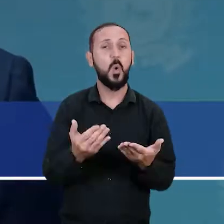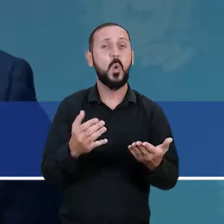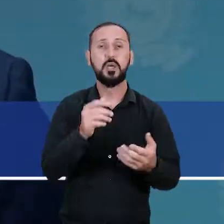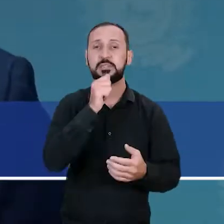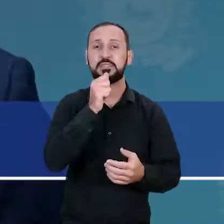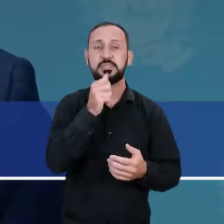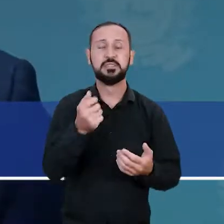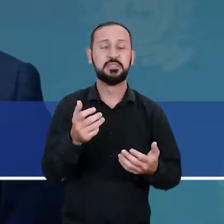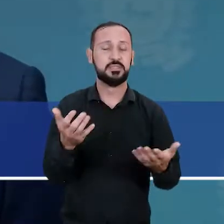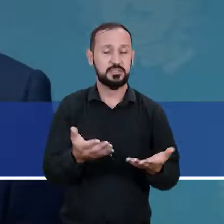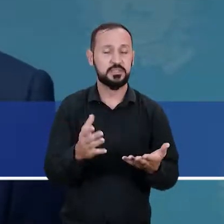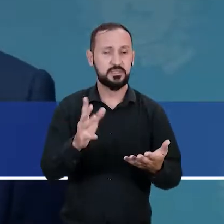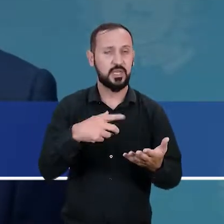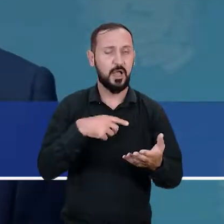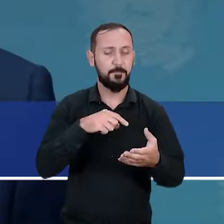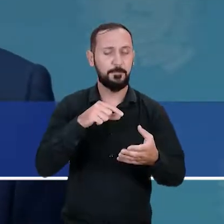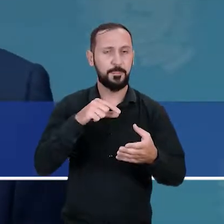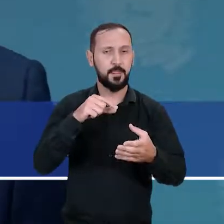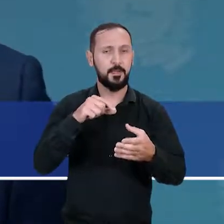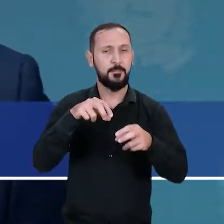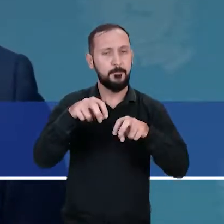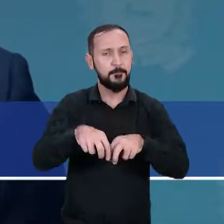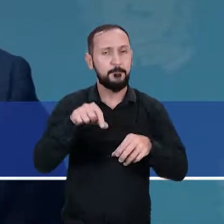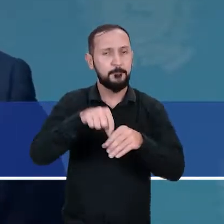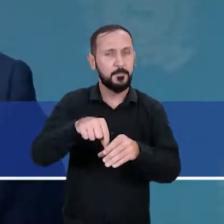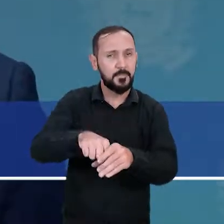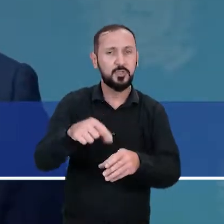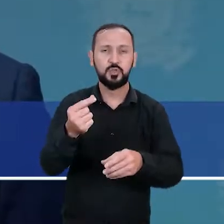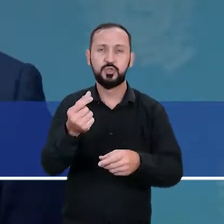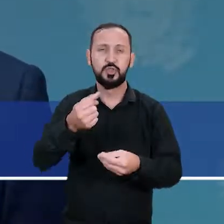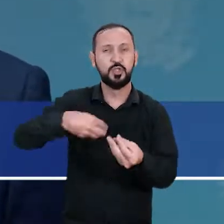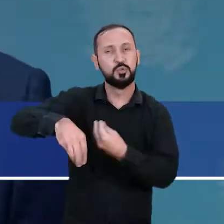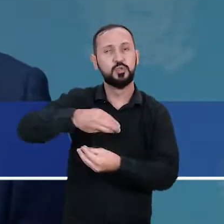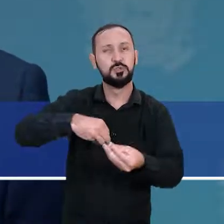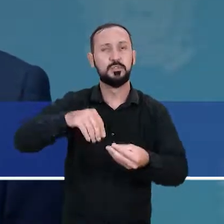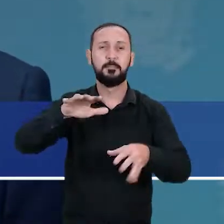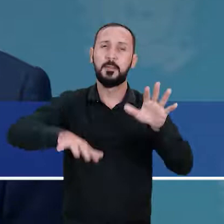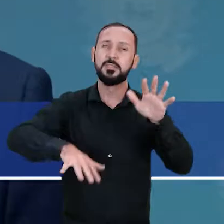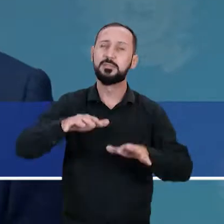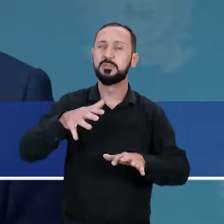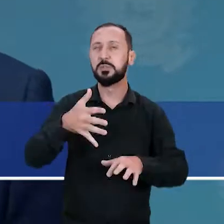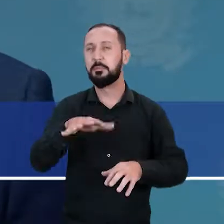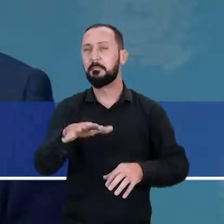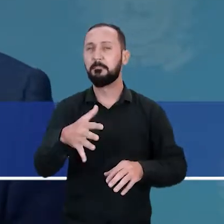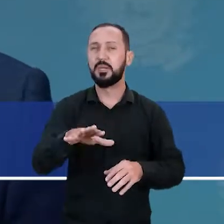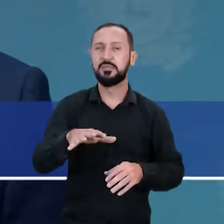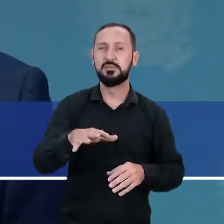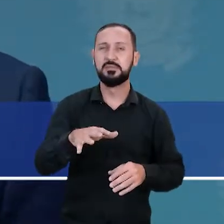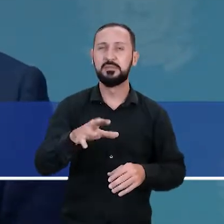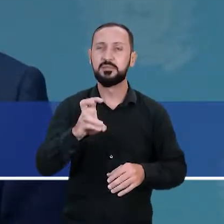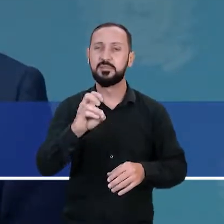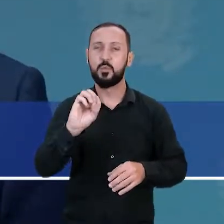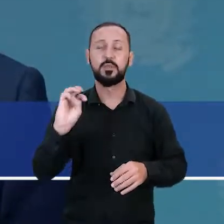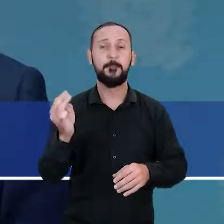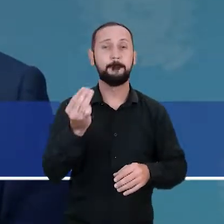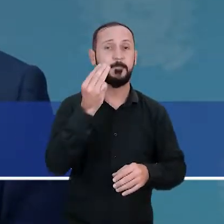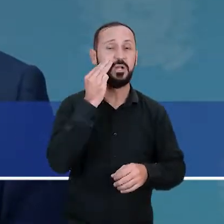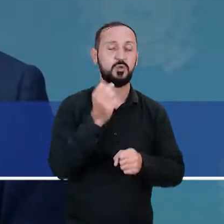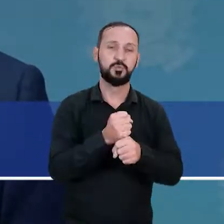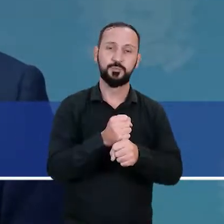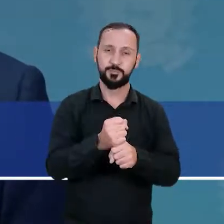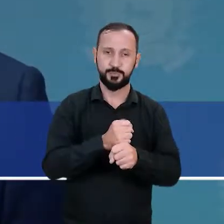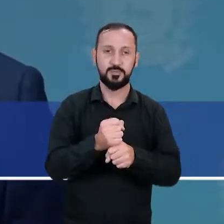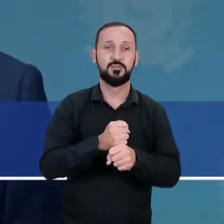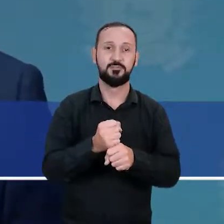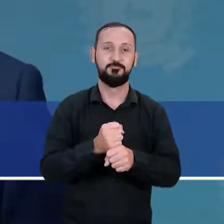já plantam ali, que faz um capital de giro já gira em torno de 50 milhões todo ano, de